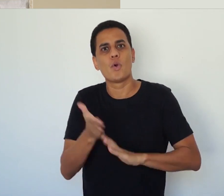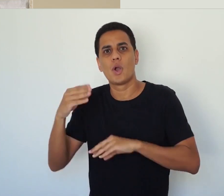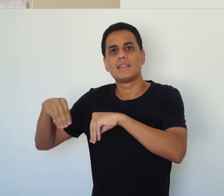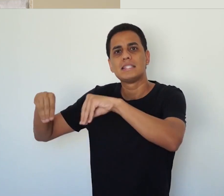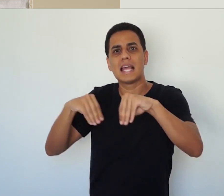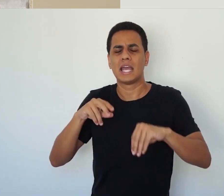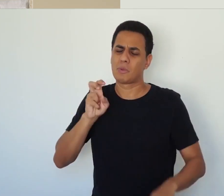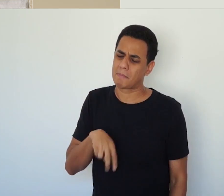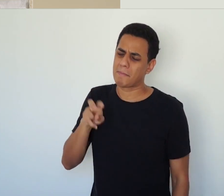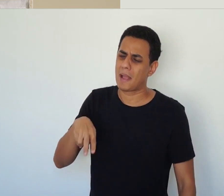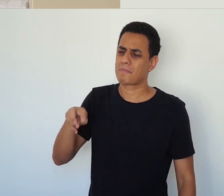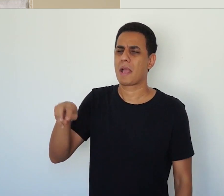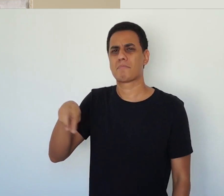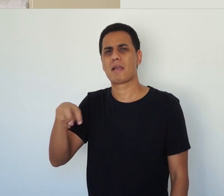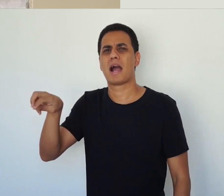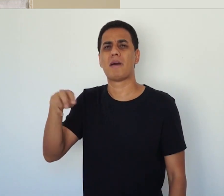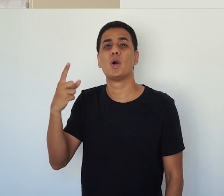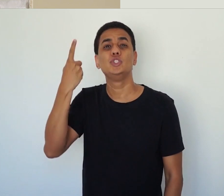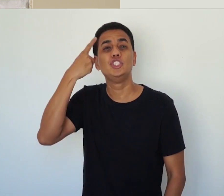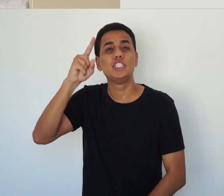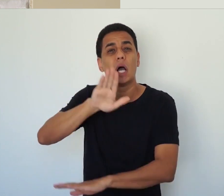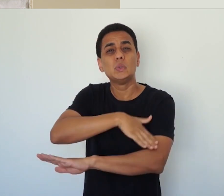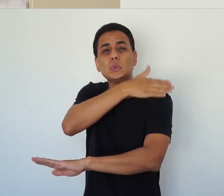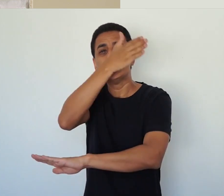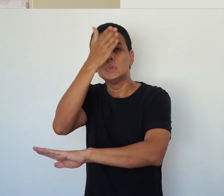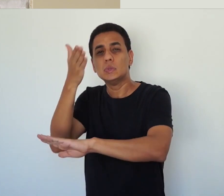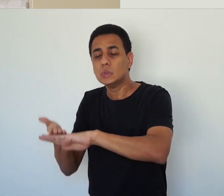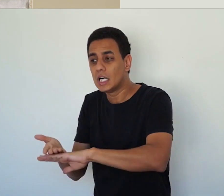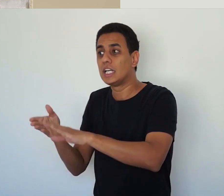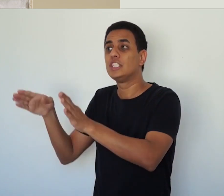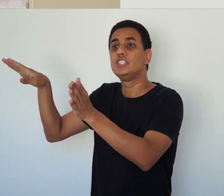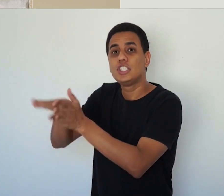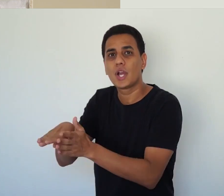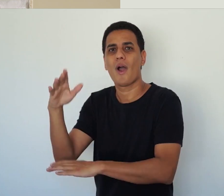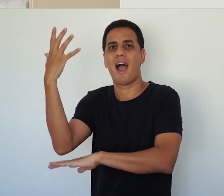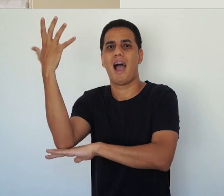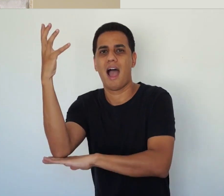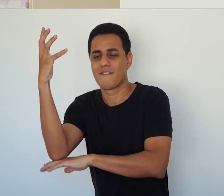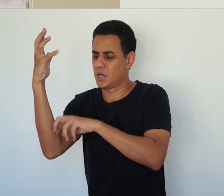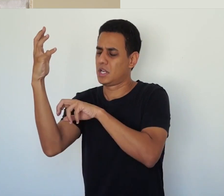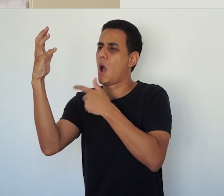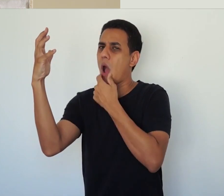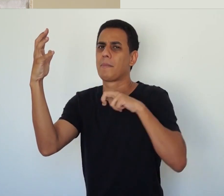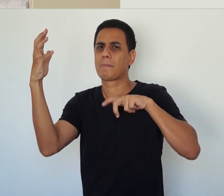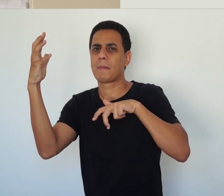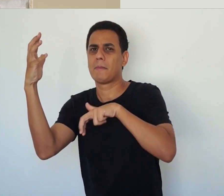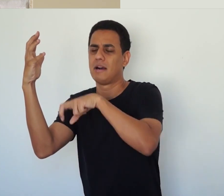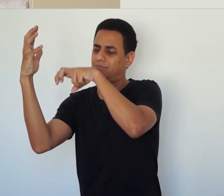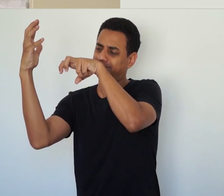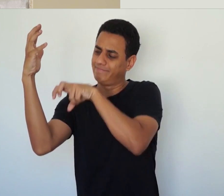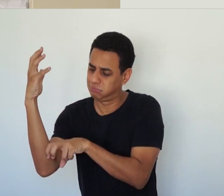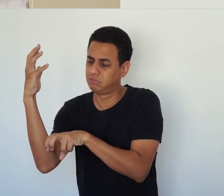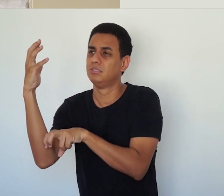entrou no deserto, caminhando um dia inteiro, chegou a um pé de giesta, ou de zimbro, depende da tradução, sentou-se